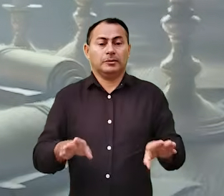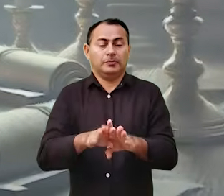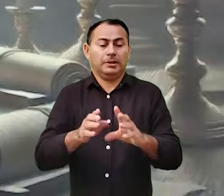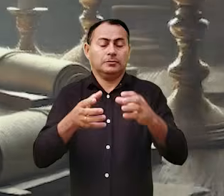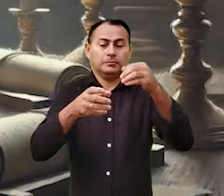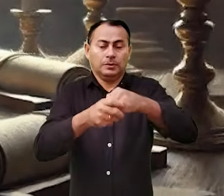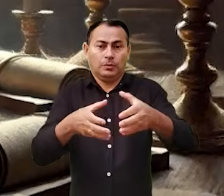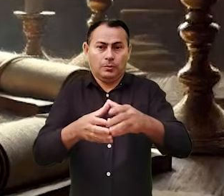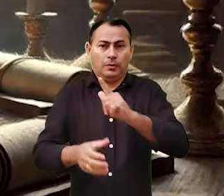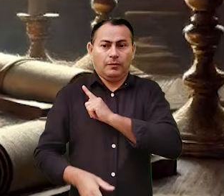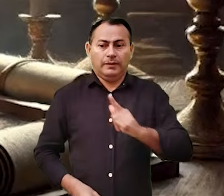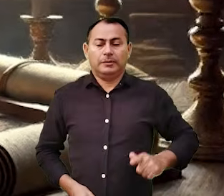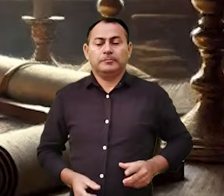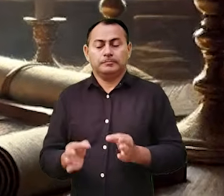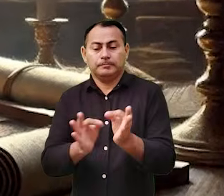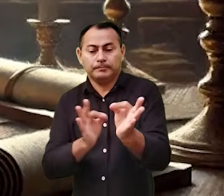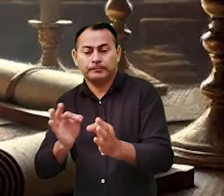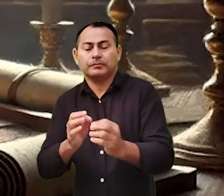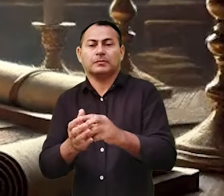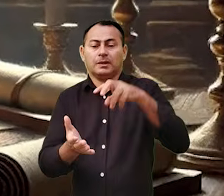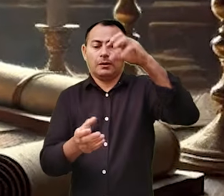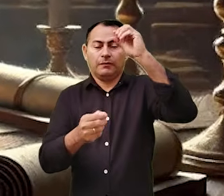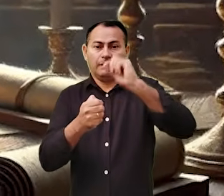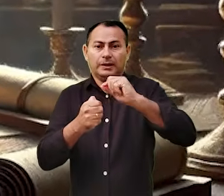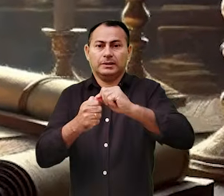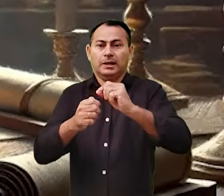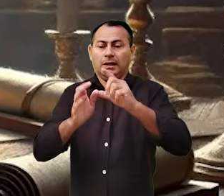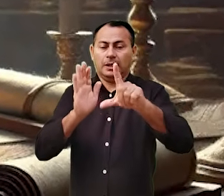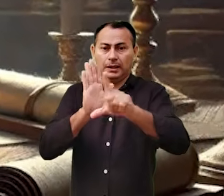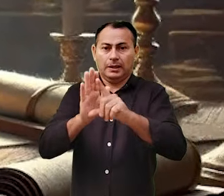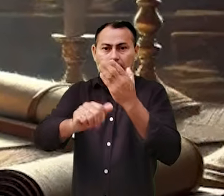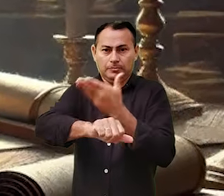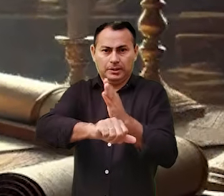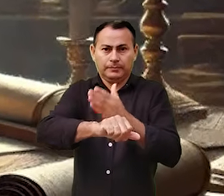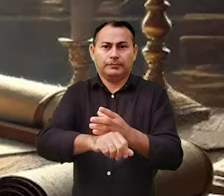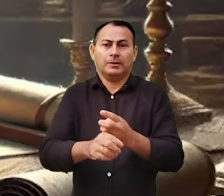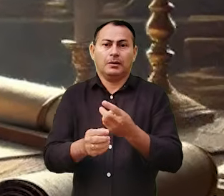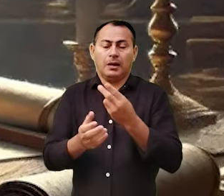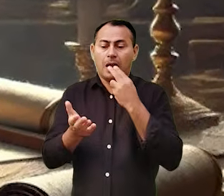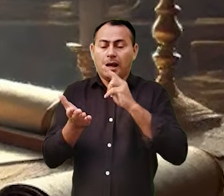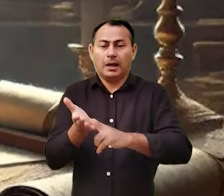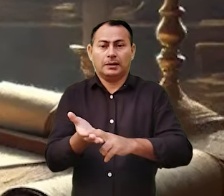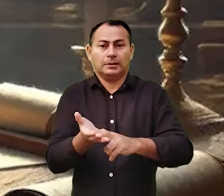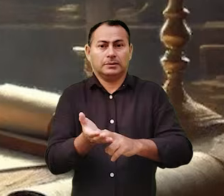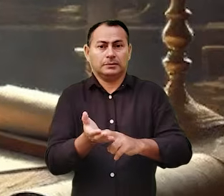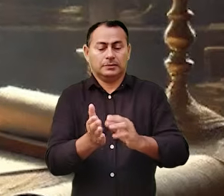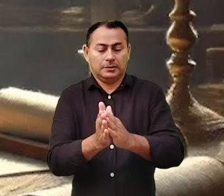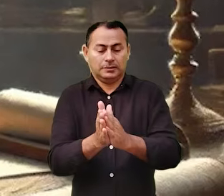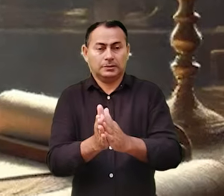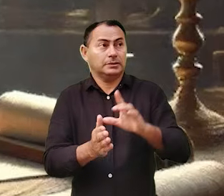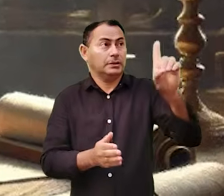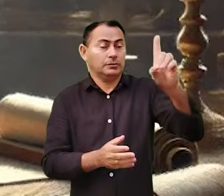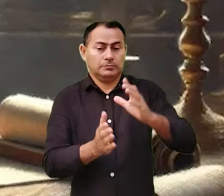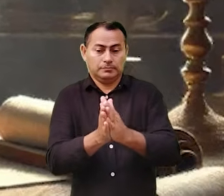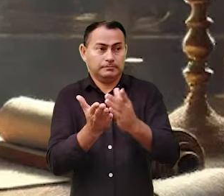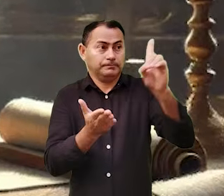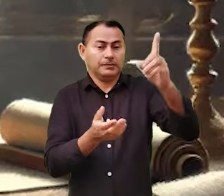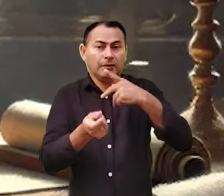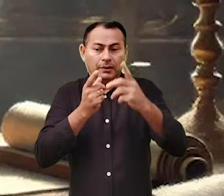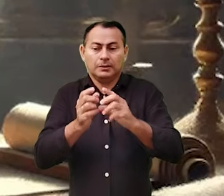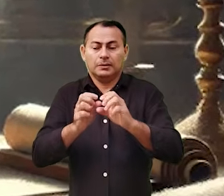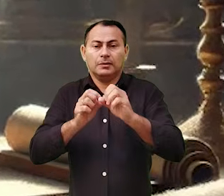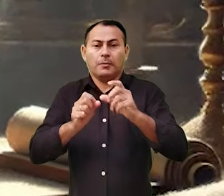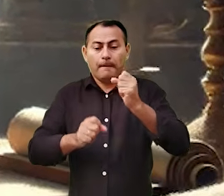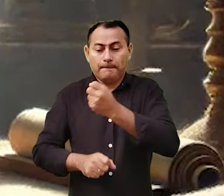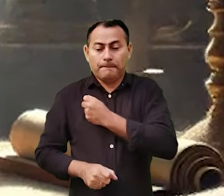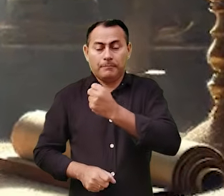com a parte do governo que redige e põe a lei em prática. Segundo as Escrituras, pastores e ministros pregam sobre a lei de